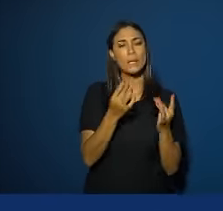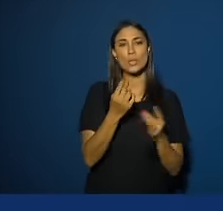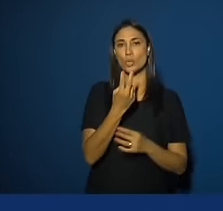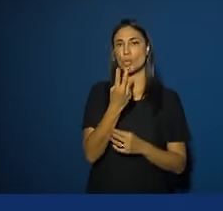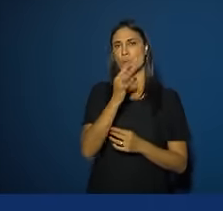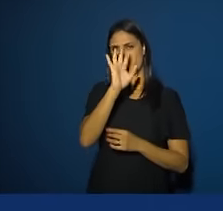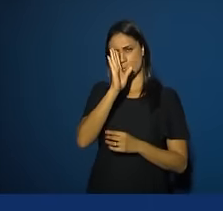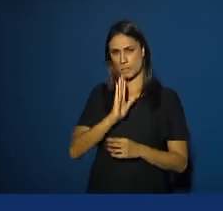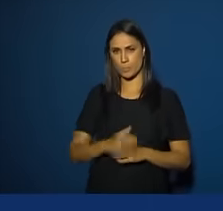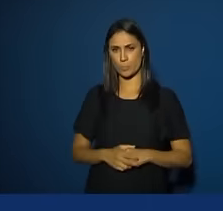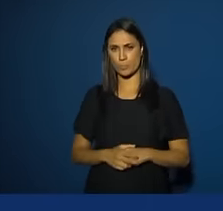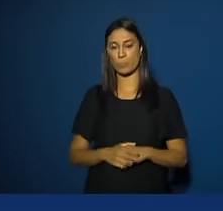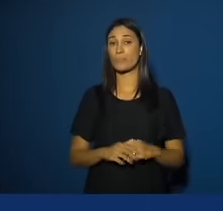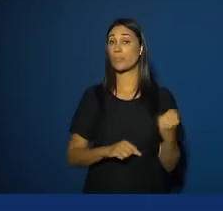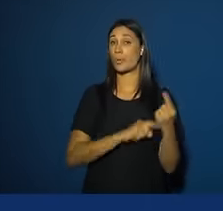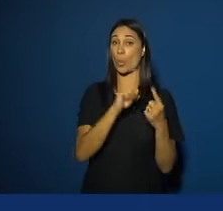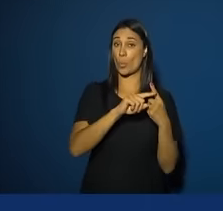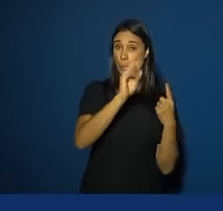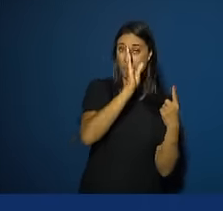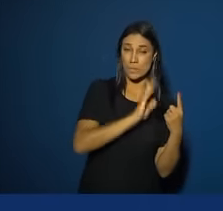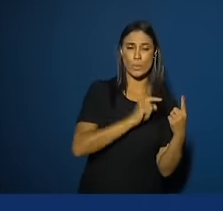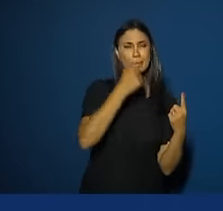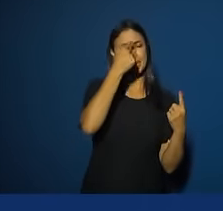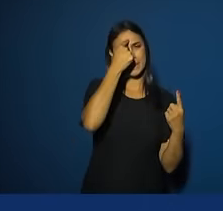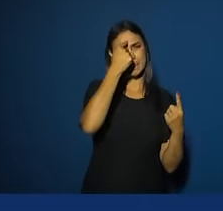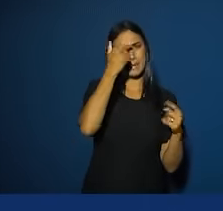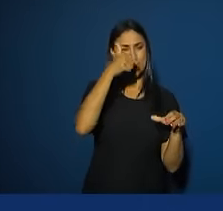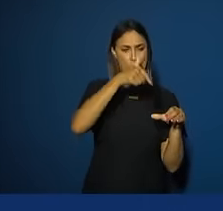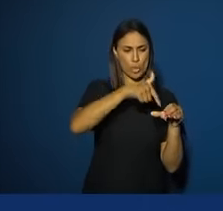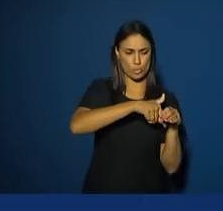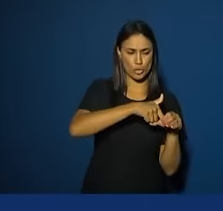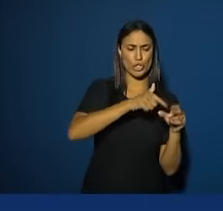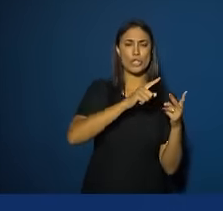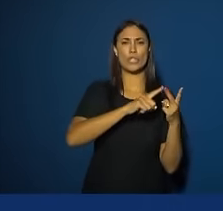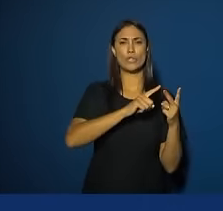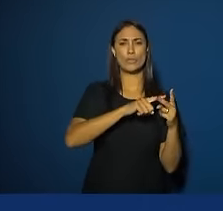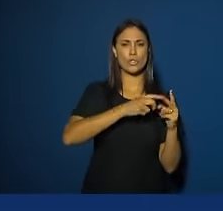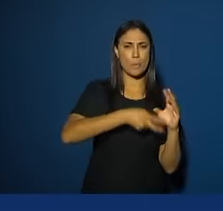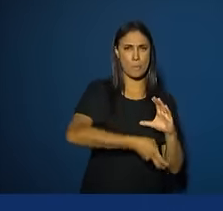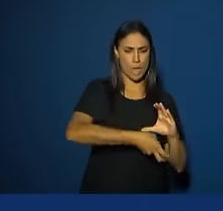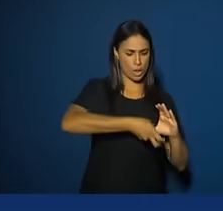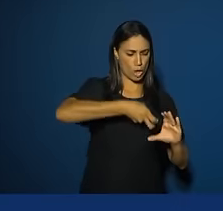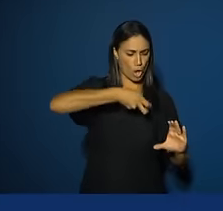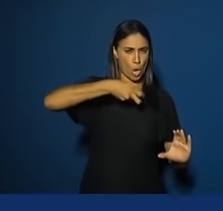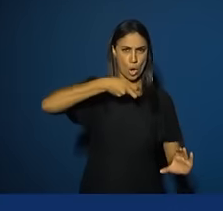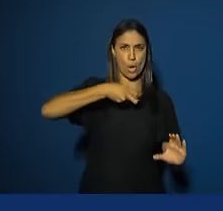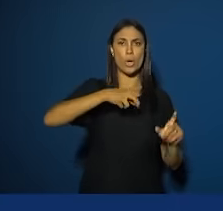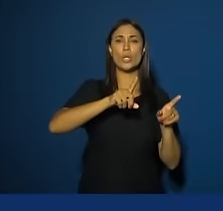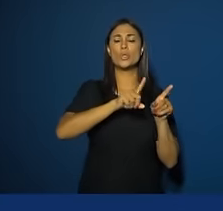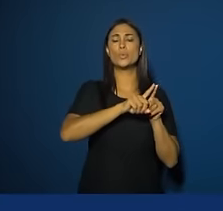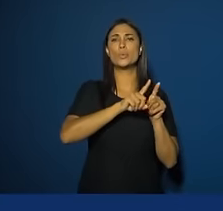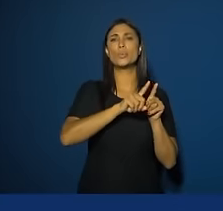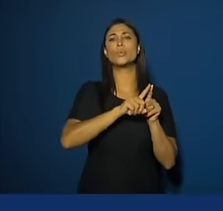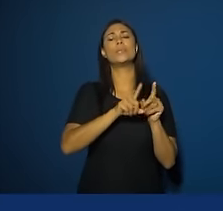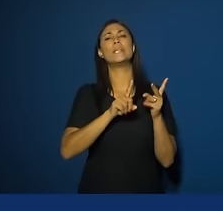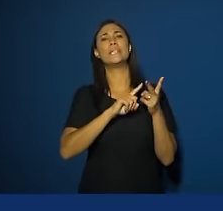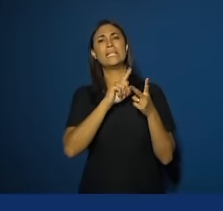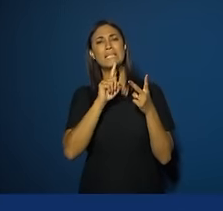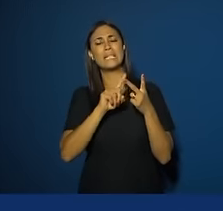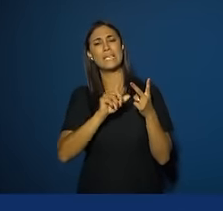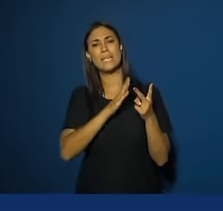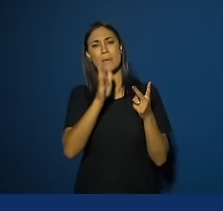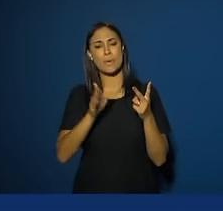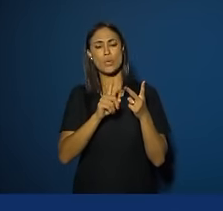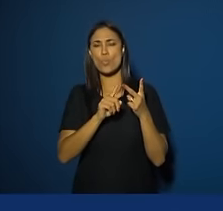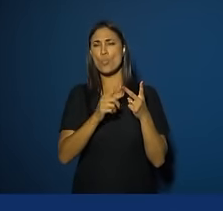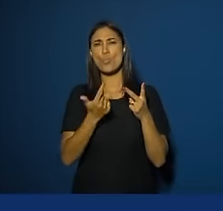brasis um Brasil que pensa em combustível fóssil exploração de petróleo na faixa equatorial E aí na sequência